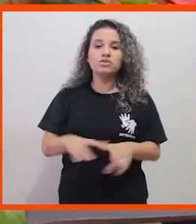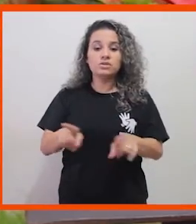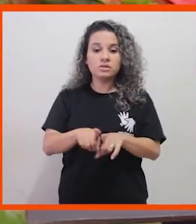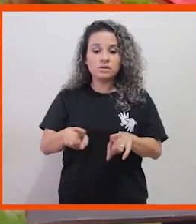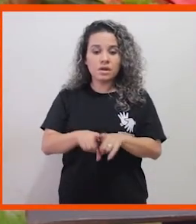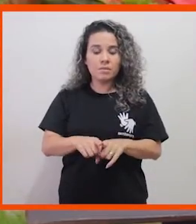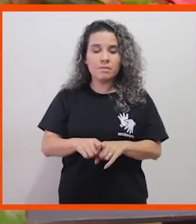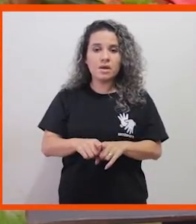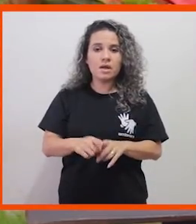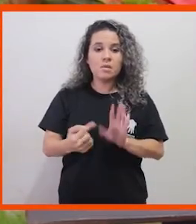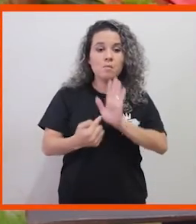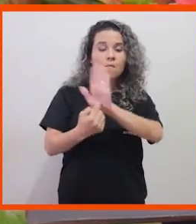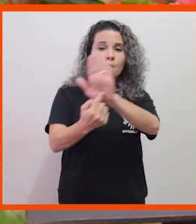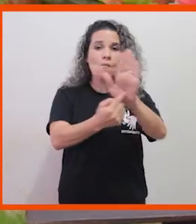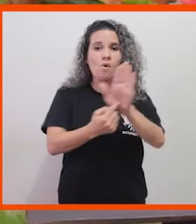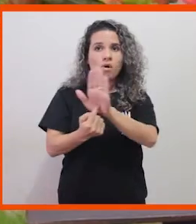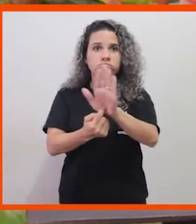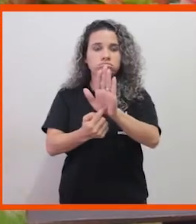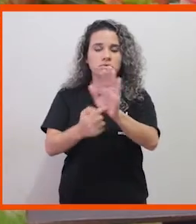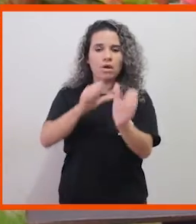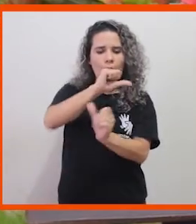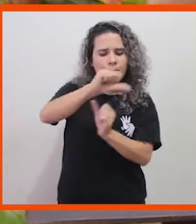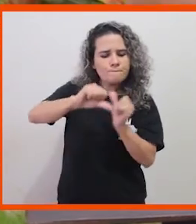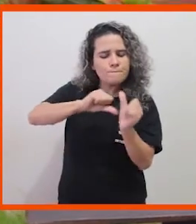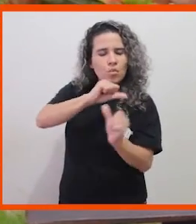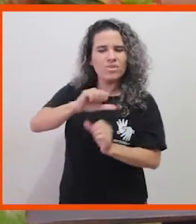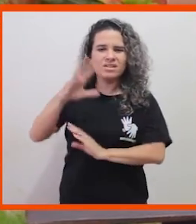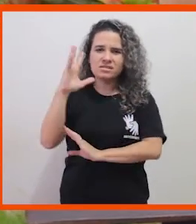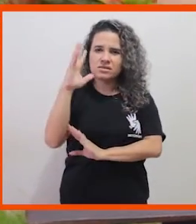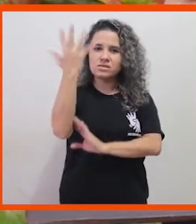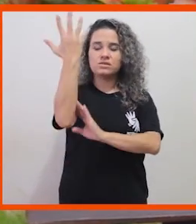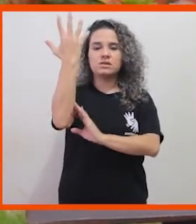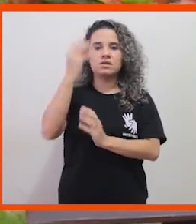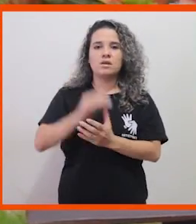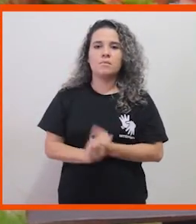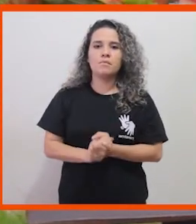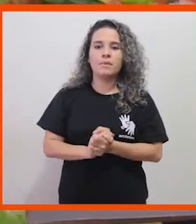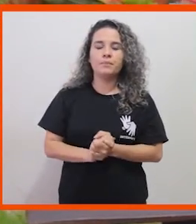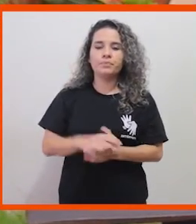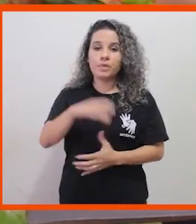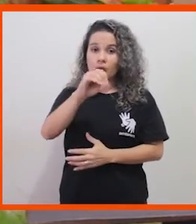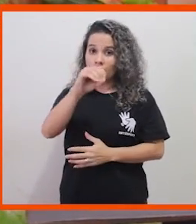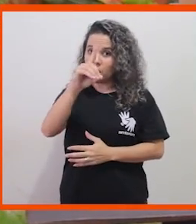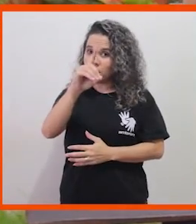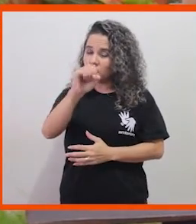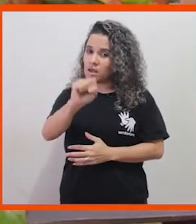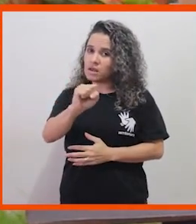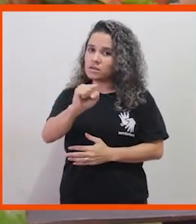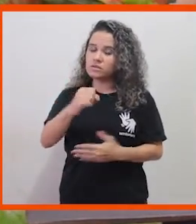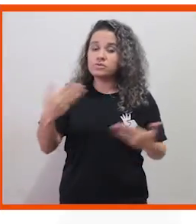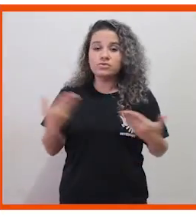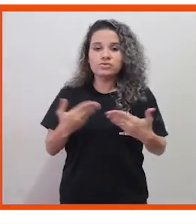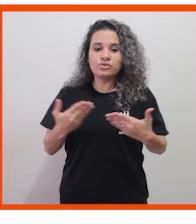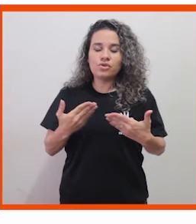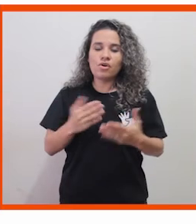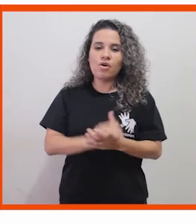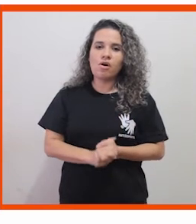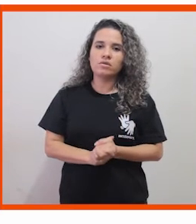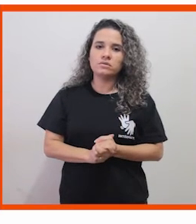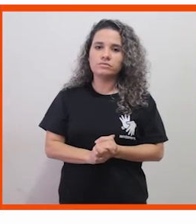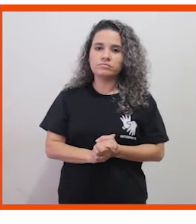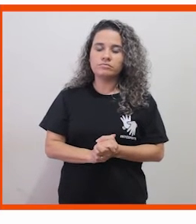foi o ODS de hoje. Ficamos por aqui. Para mais informações, acesse o site. Até o próximo vídeo. Tchau!